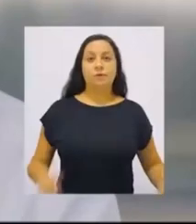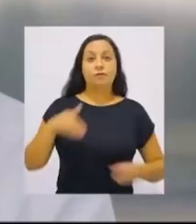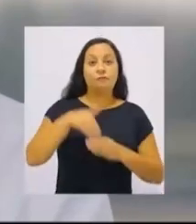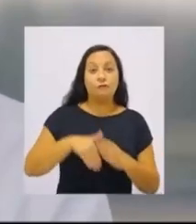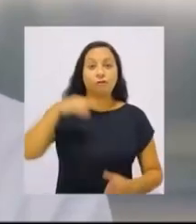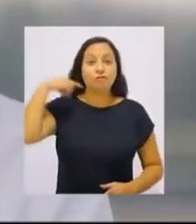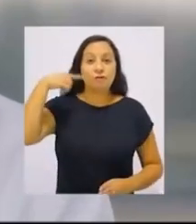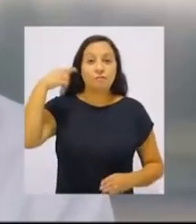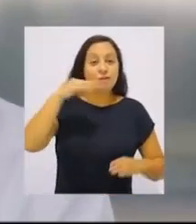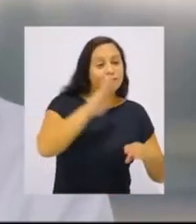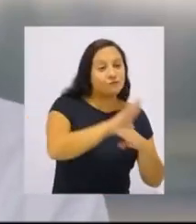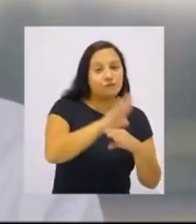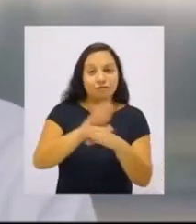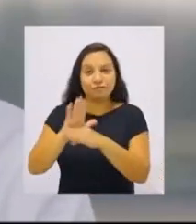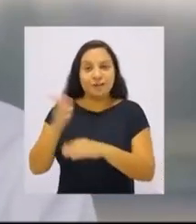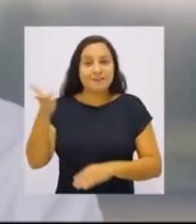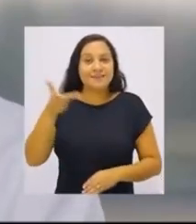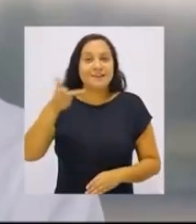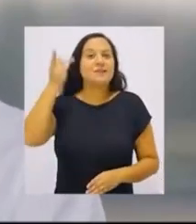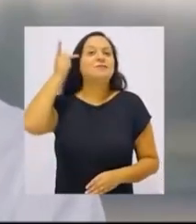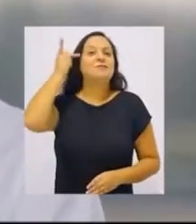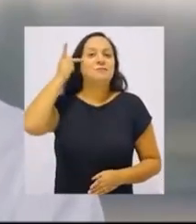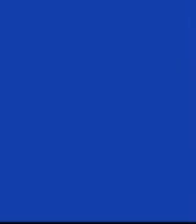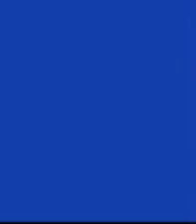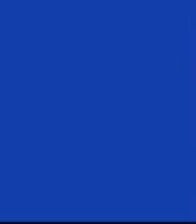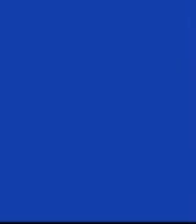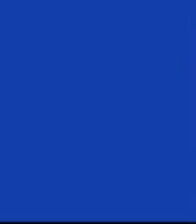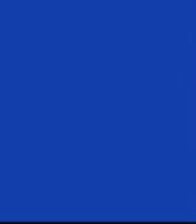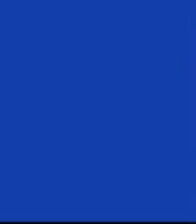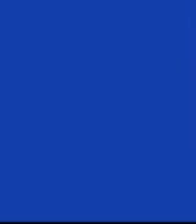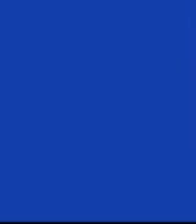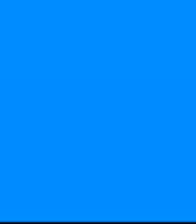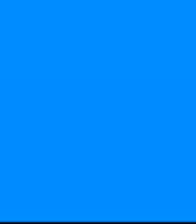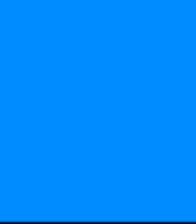Vote nos candidatos a deputado que vão ajudar a acelerar São Paulo.